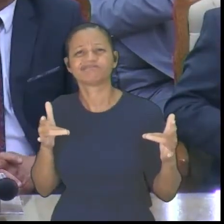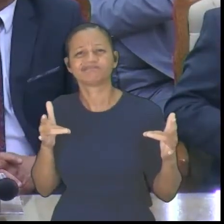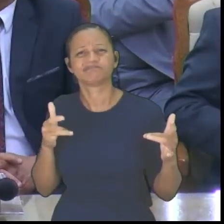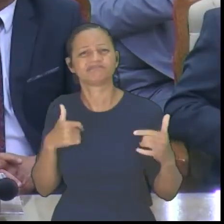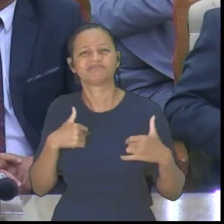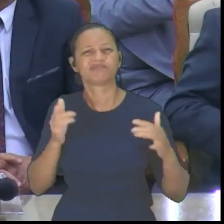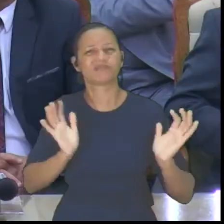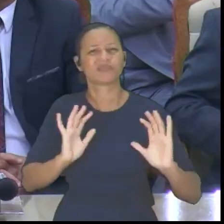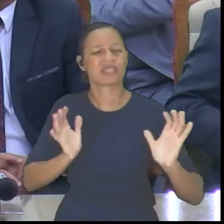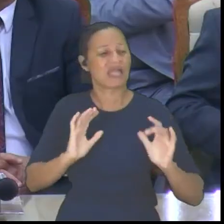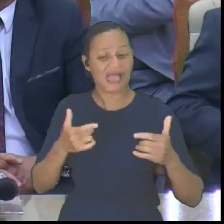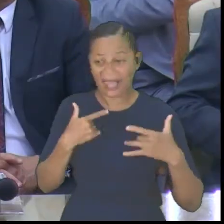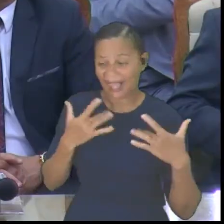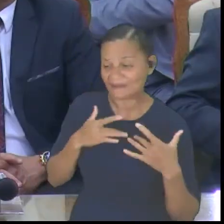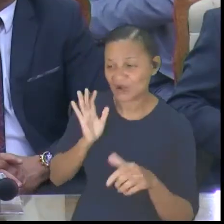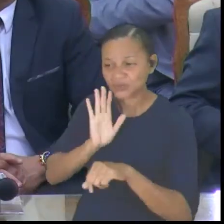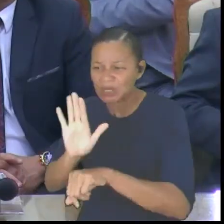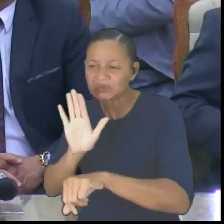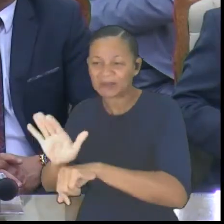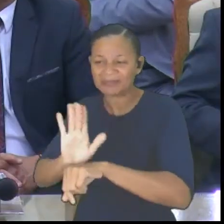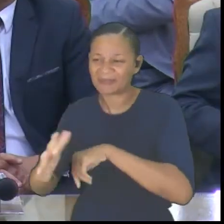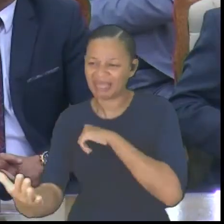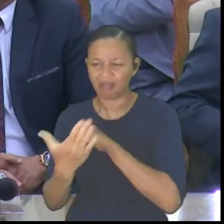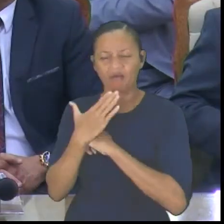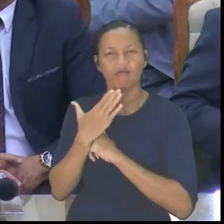Eu não faço para ter retorno.